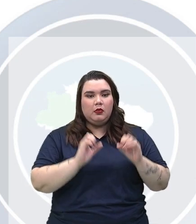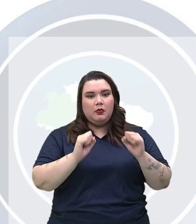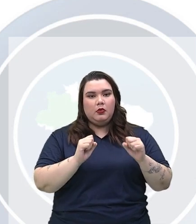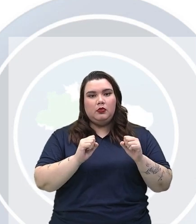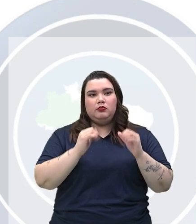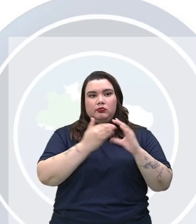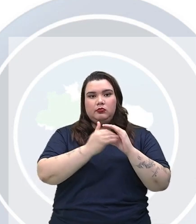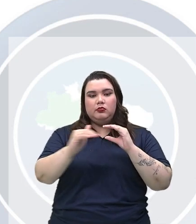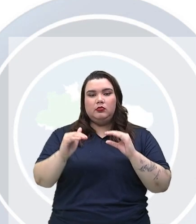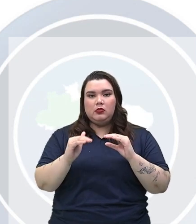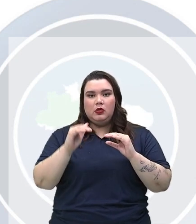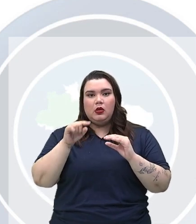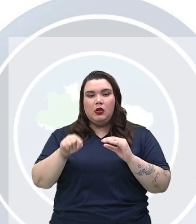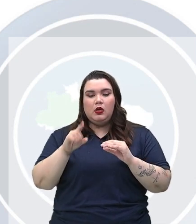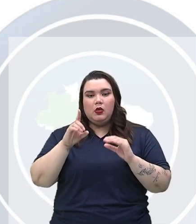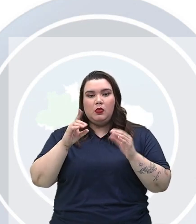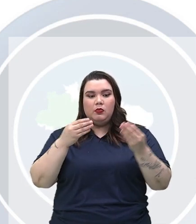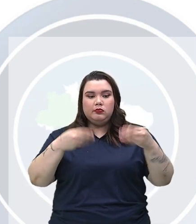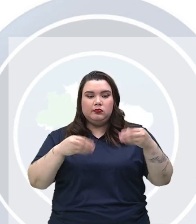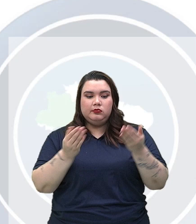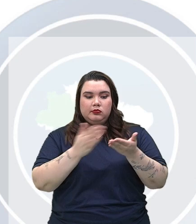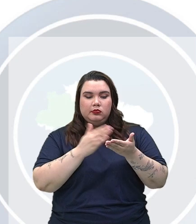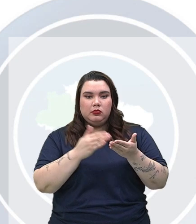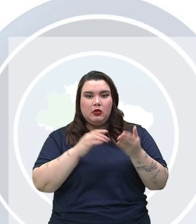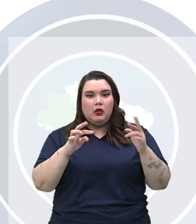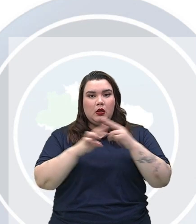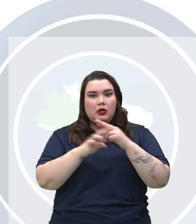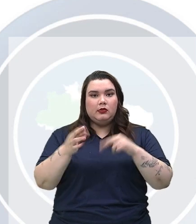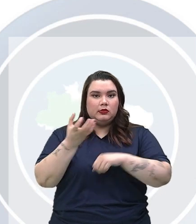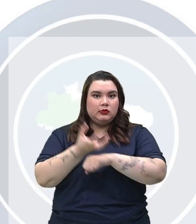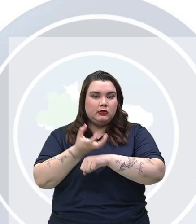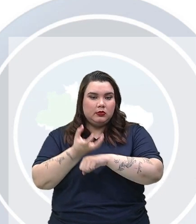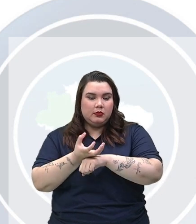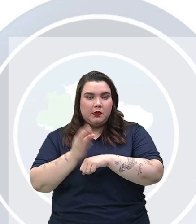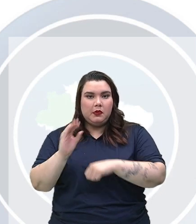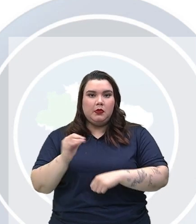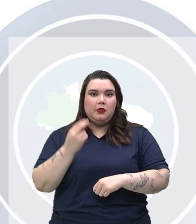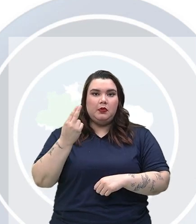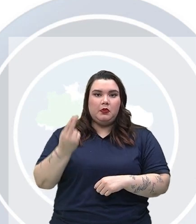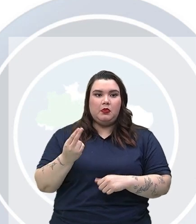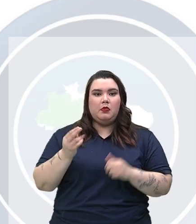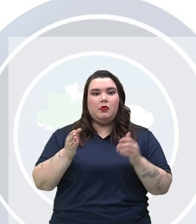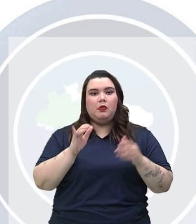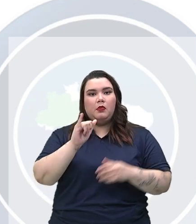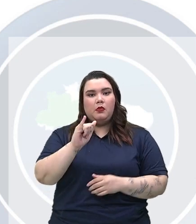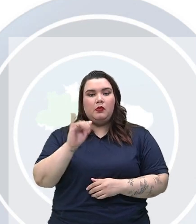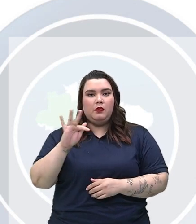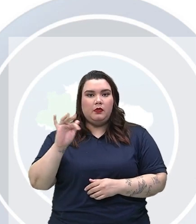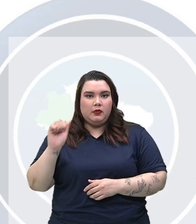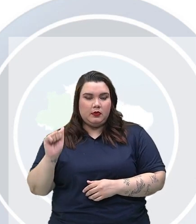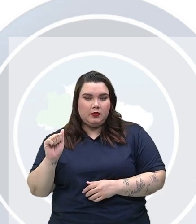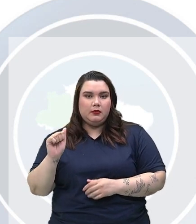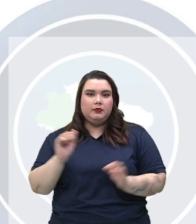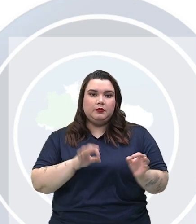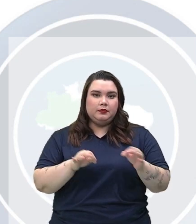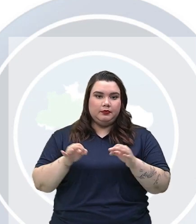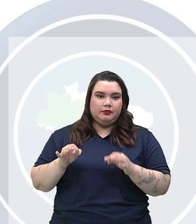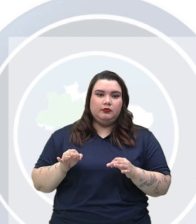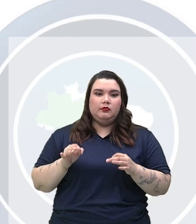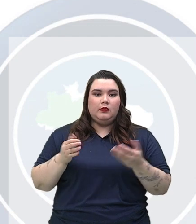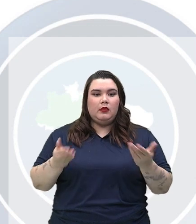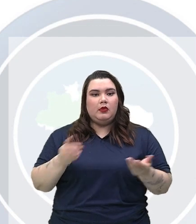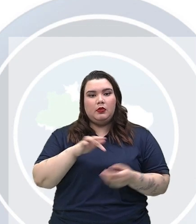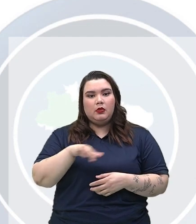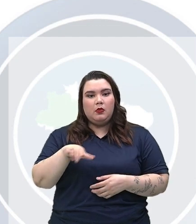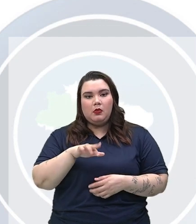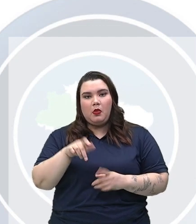ser enviada. O diário físico, ele está ligado ao componente curricular ou itinerário formativo, tá bom? E não